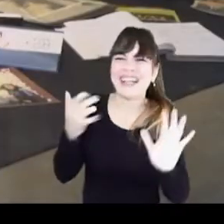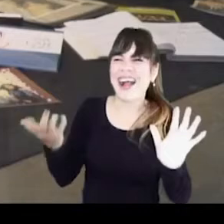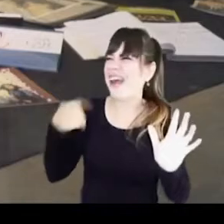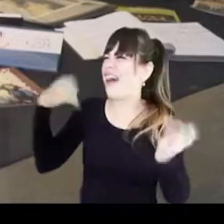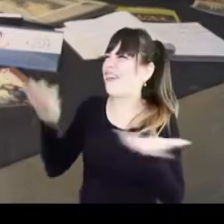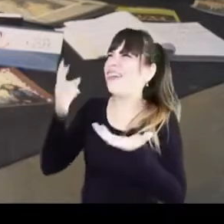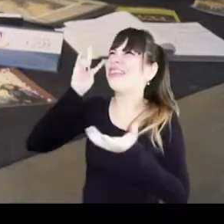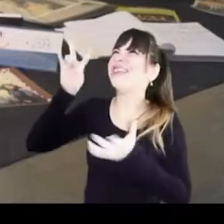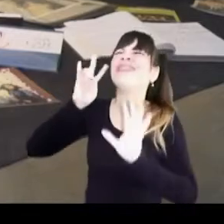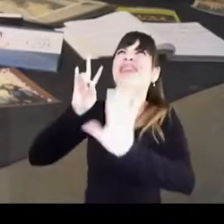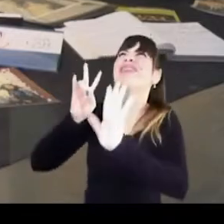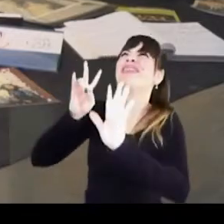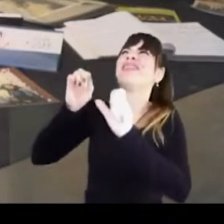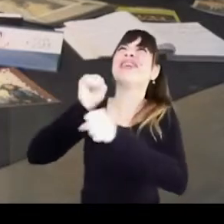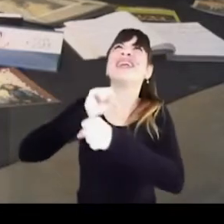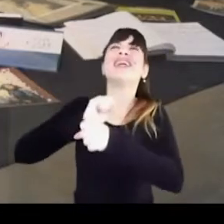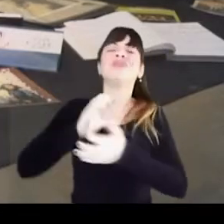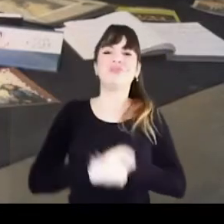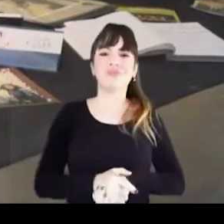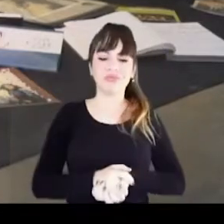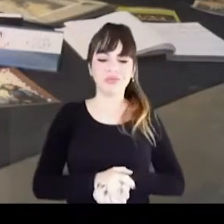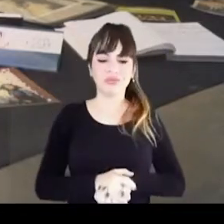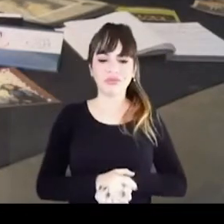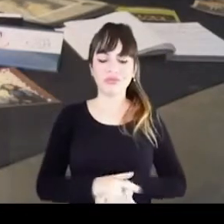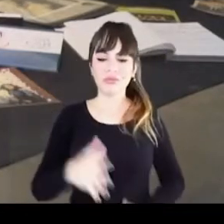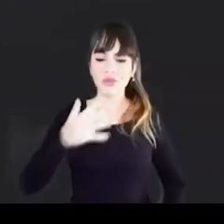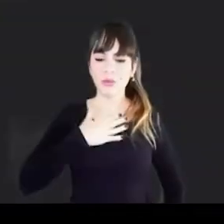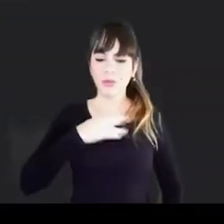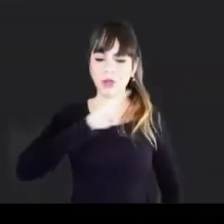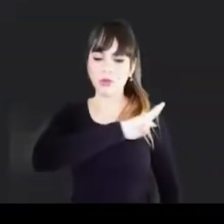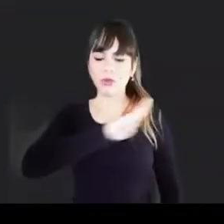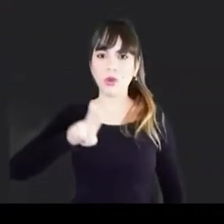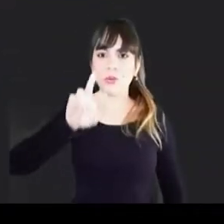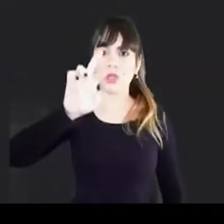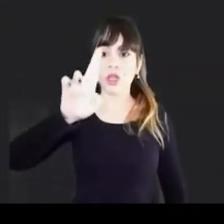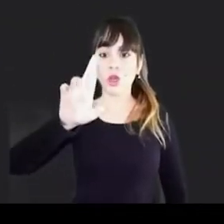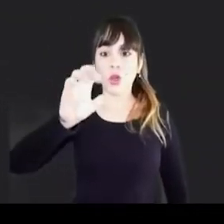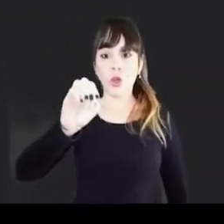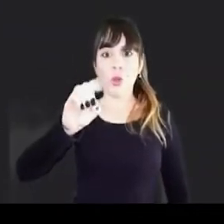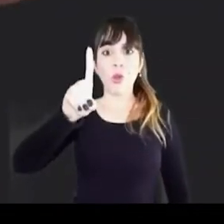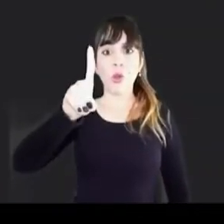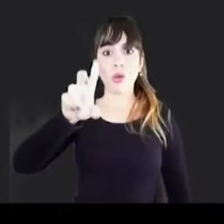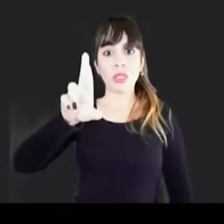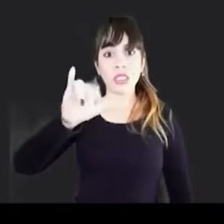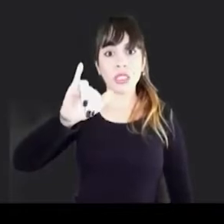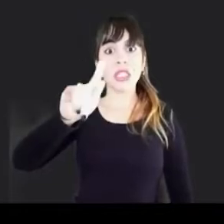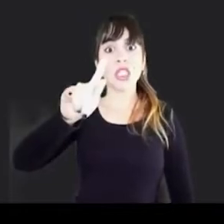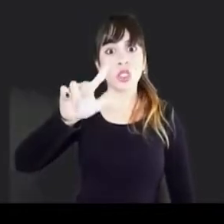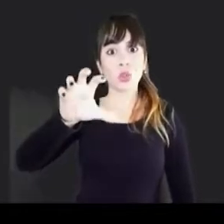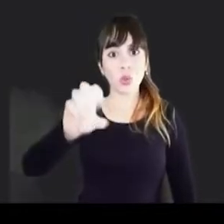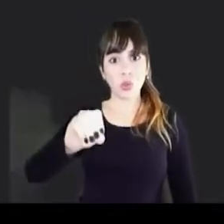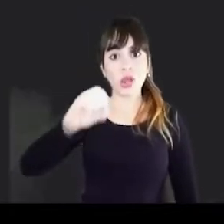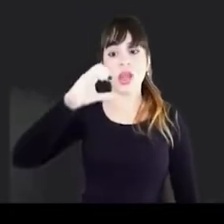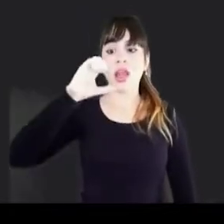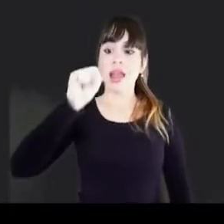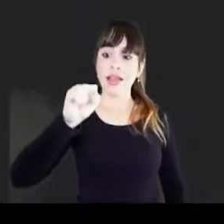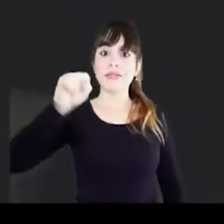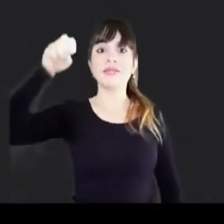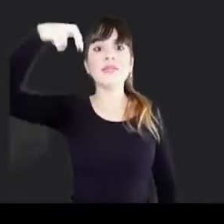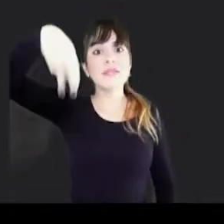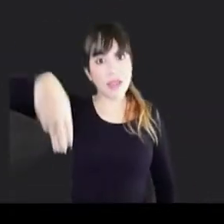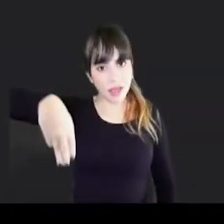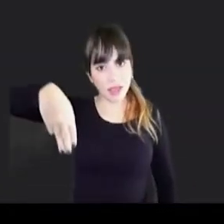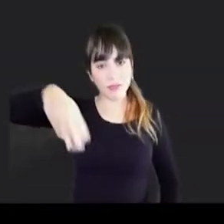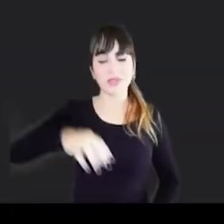Agora... Não, peraí. Eu, Rodrigo SM. Isso era quando eu aparecia de